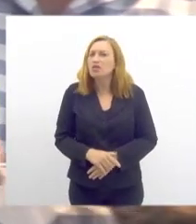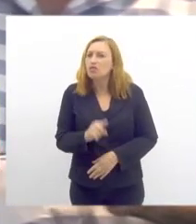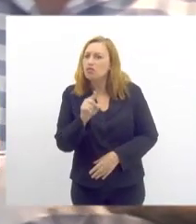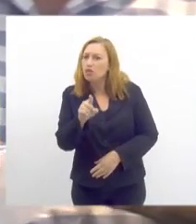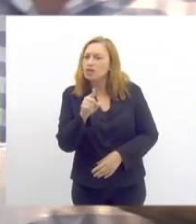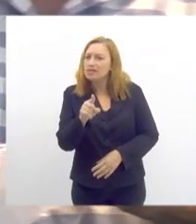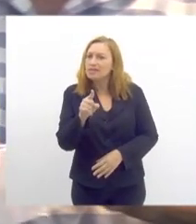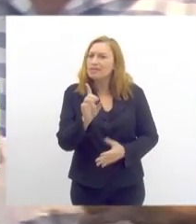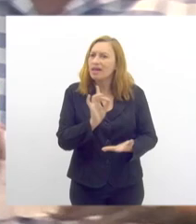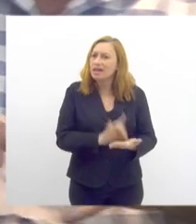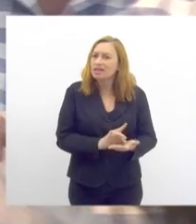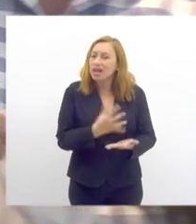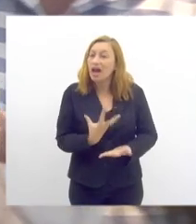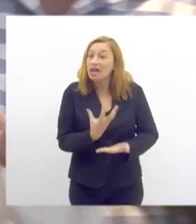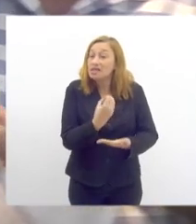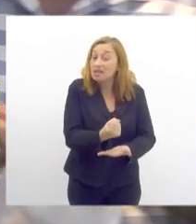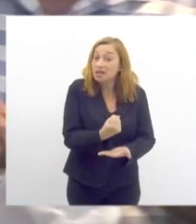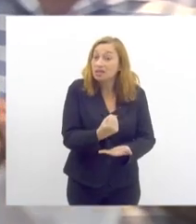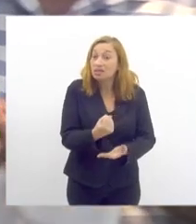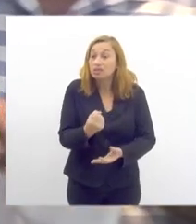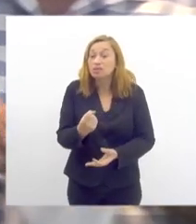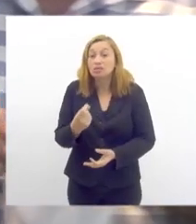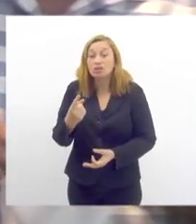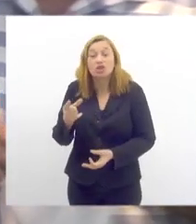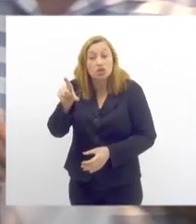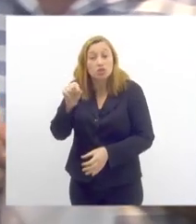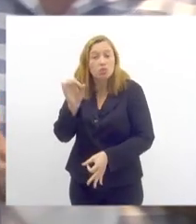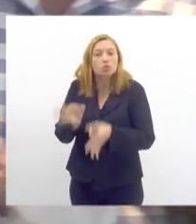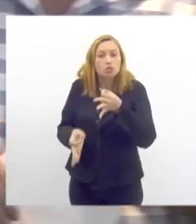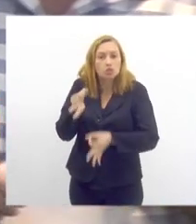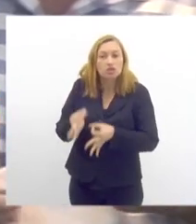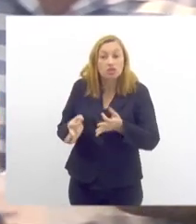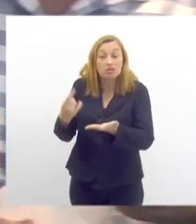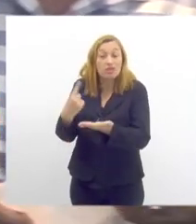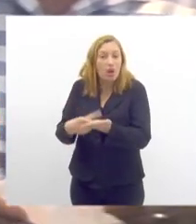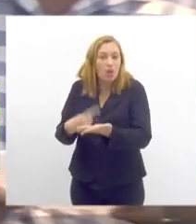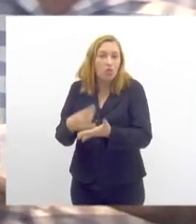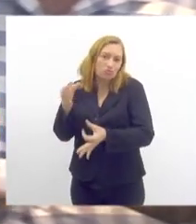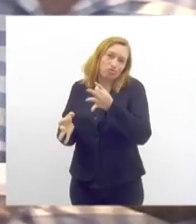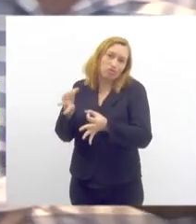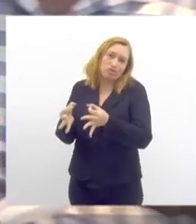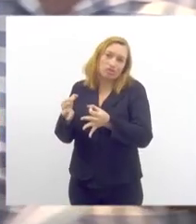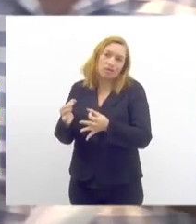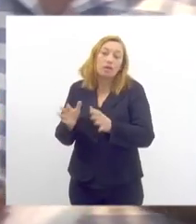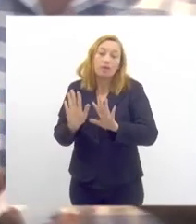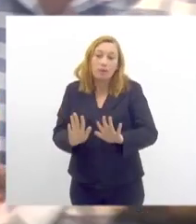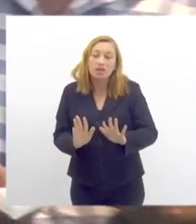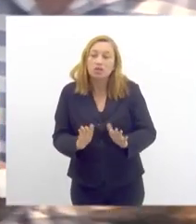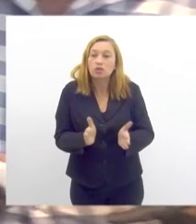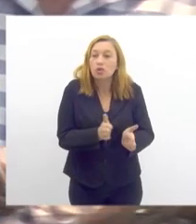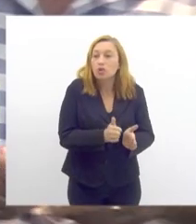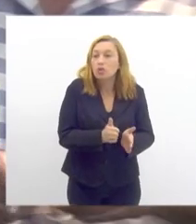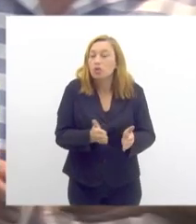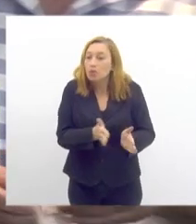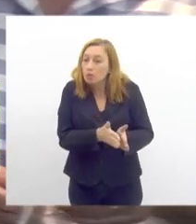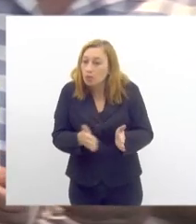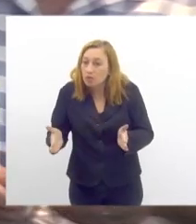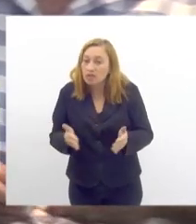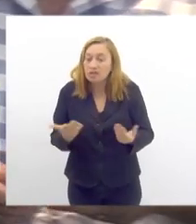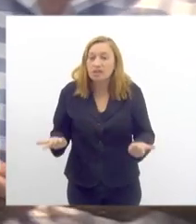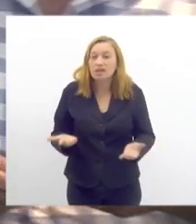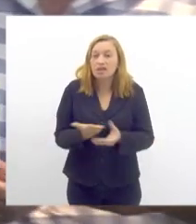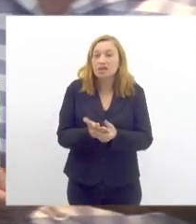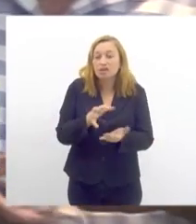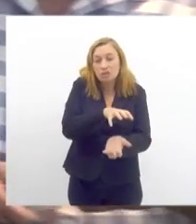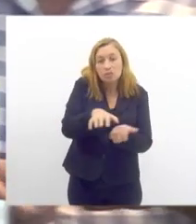é você, na realidade, aceitar as decisões judiciais. E nós fizemos um acordo em juízo. De qualquer maneira, o processo, que nos surpreendeu a